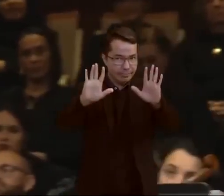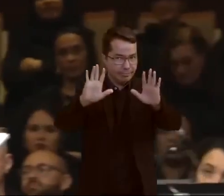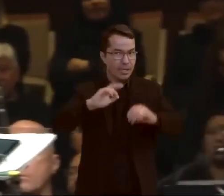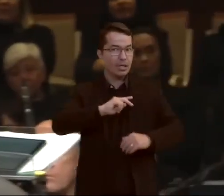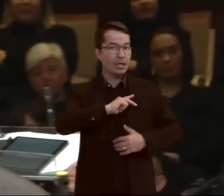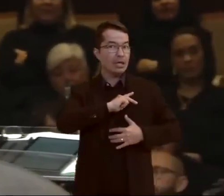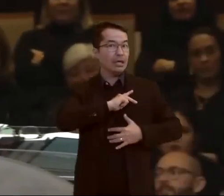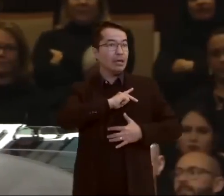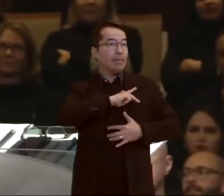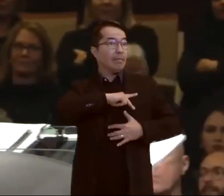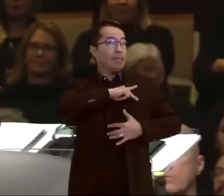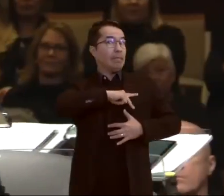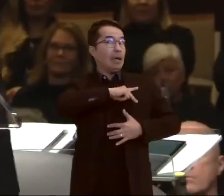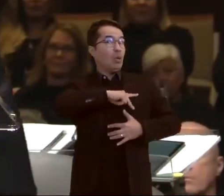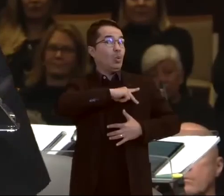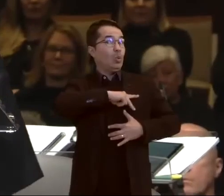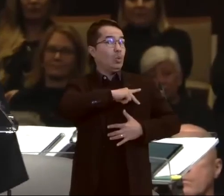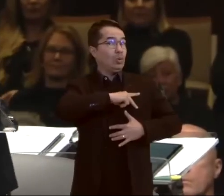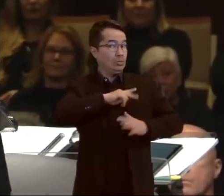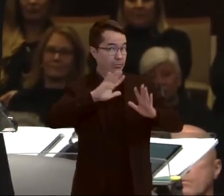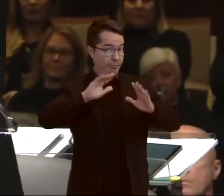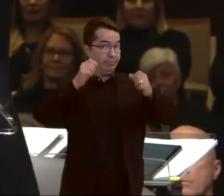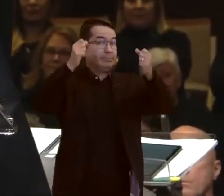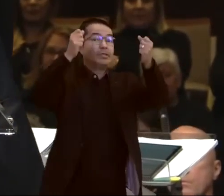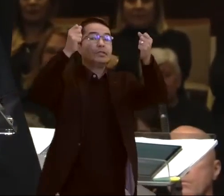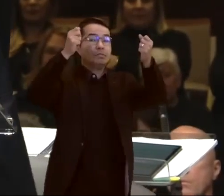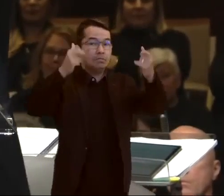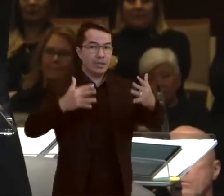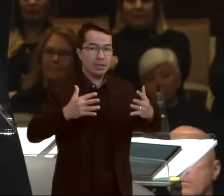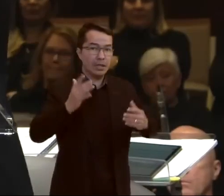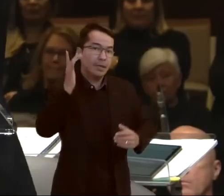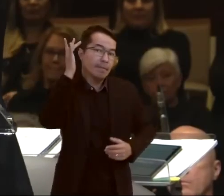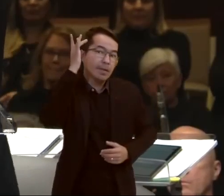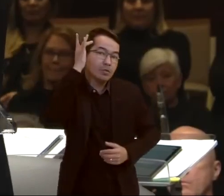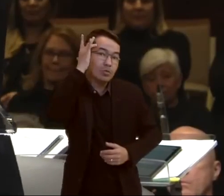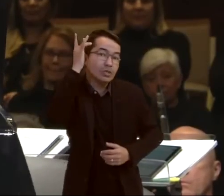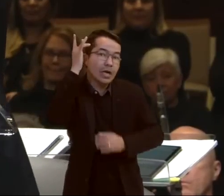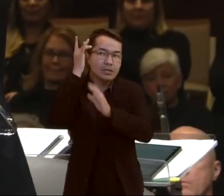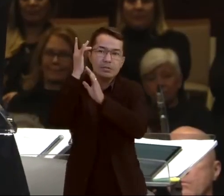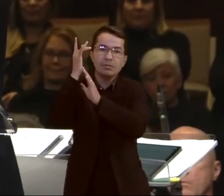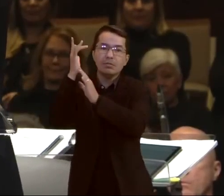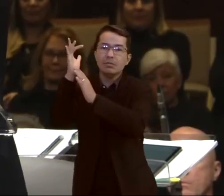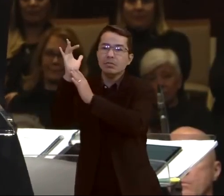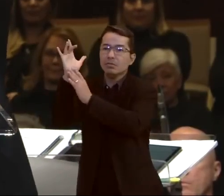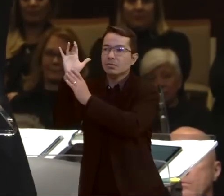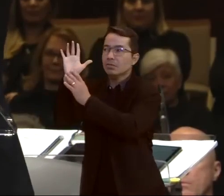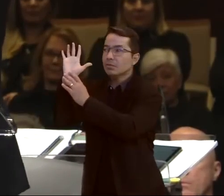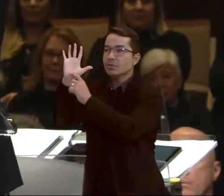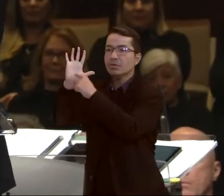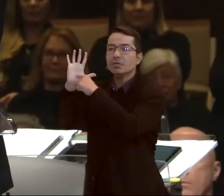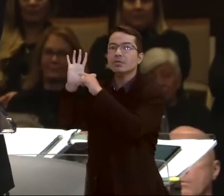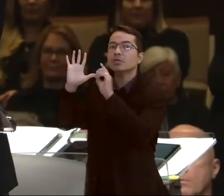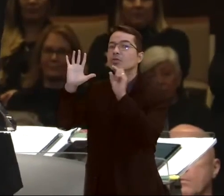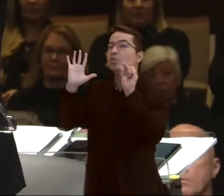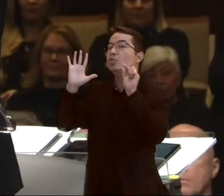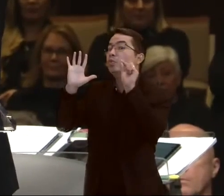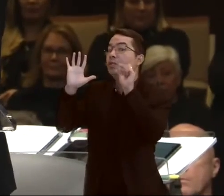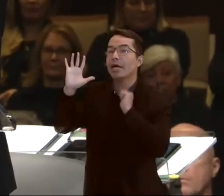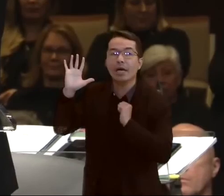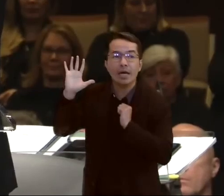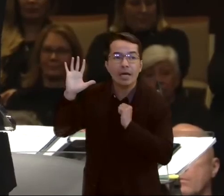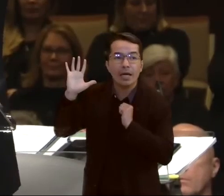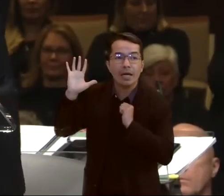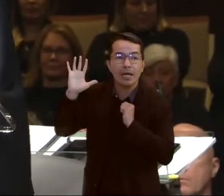para a gente qual é a medida, qual é o padrão de maturidade que a gente está buscando, que é a